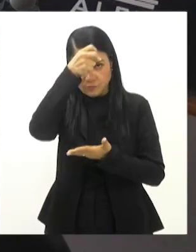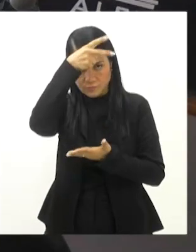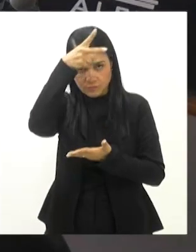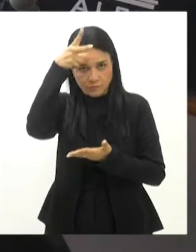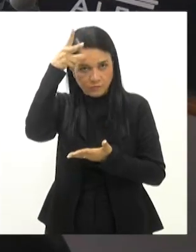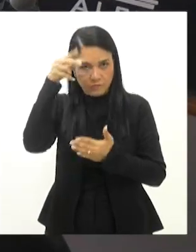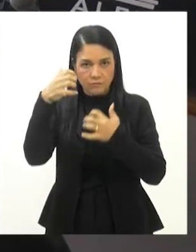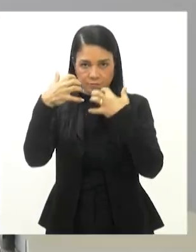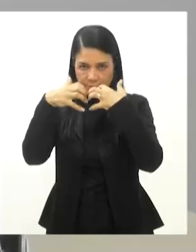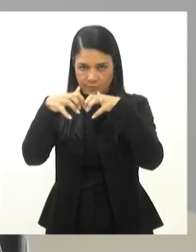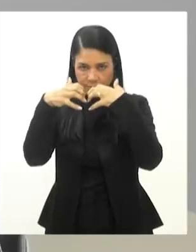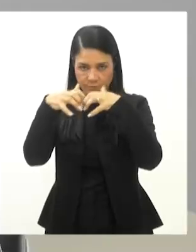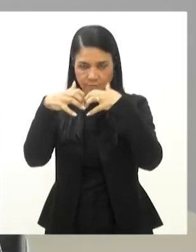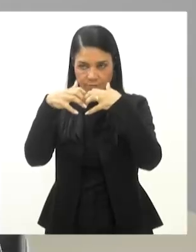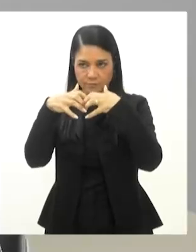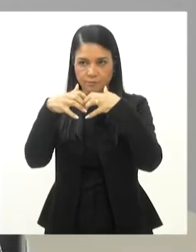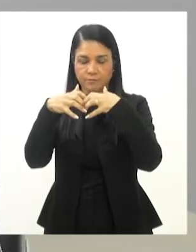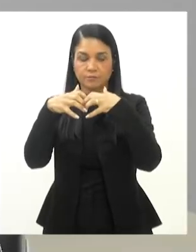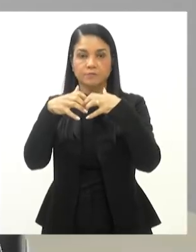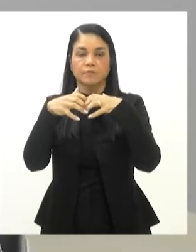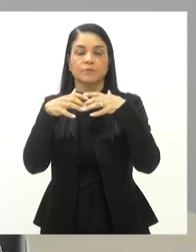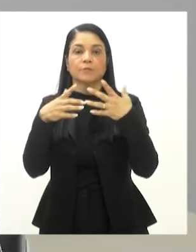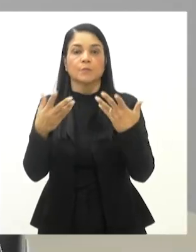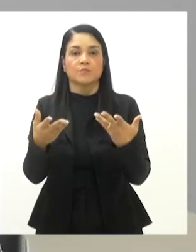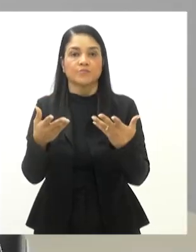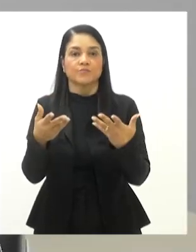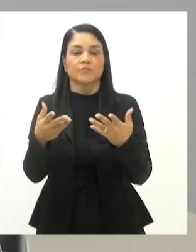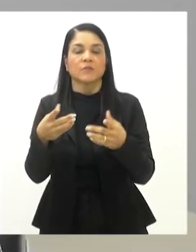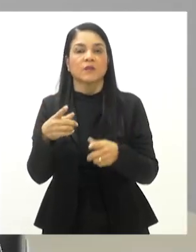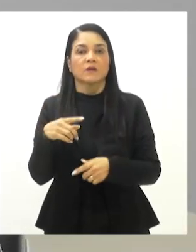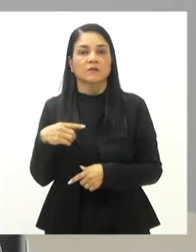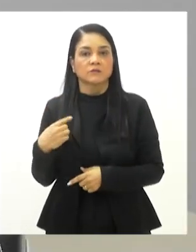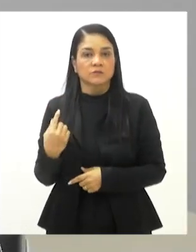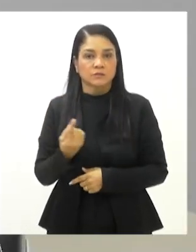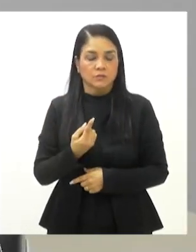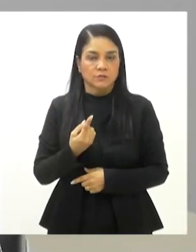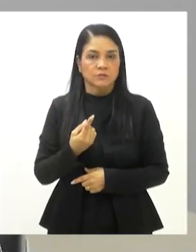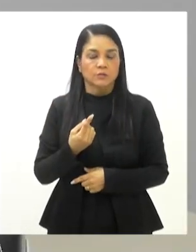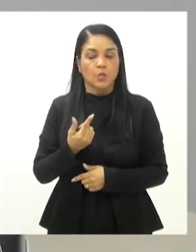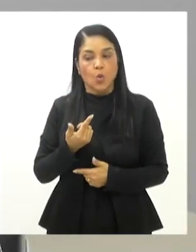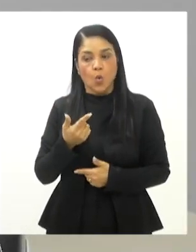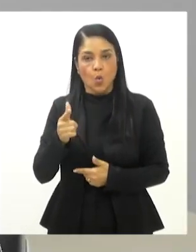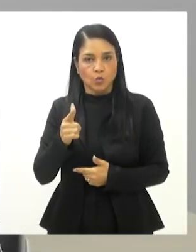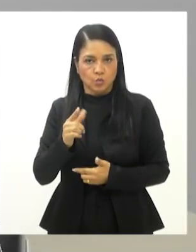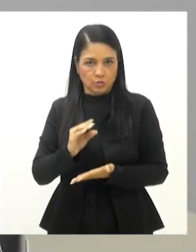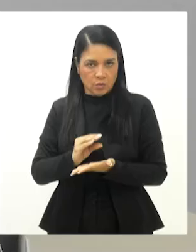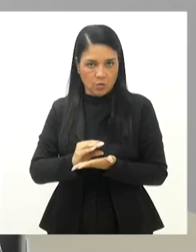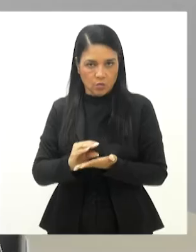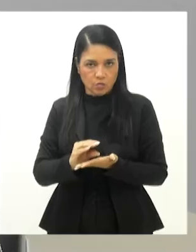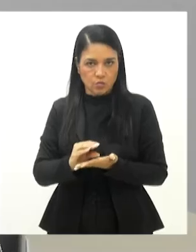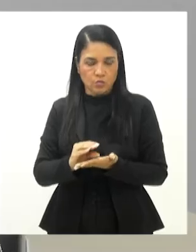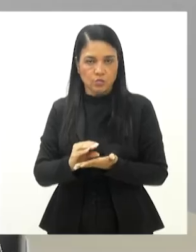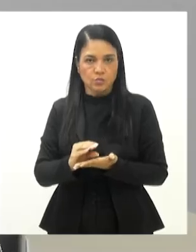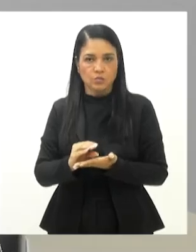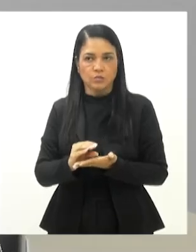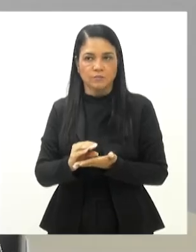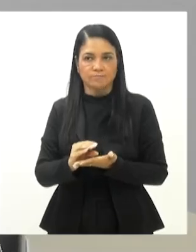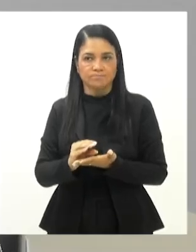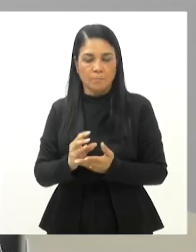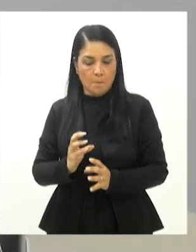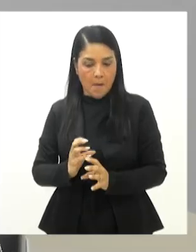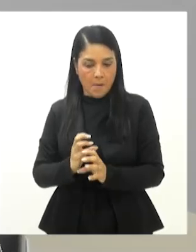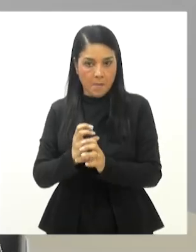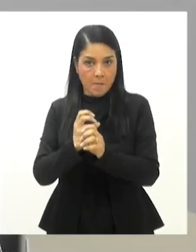de Petrópolis. Todavia, a gente tem um outro recurso, que é uma monta muito